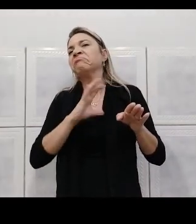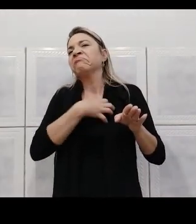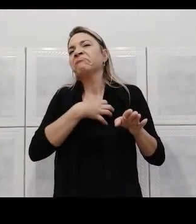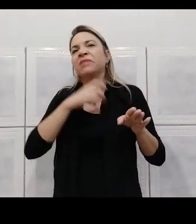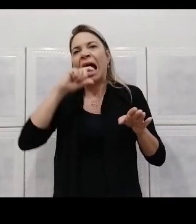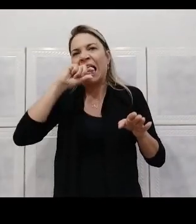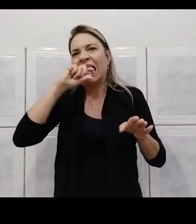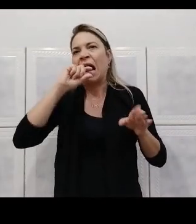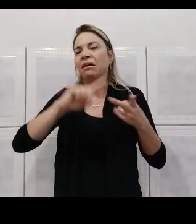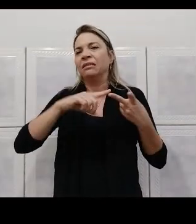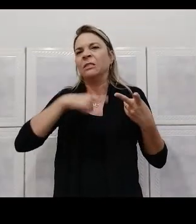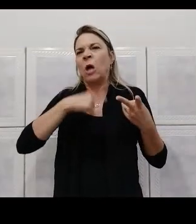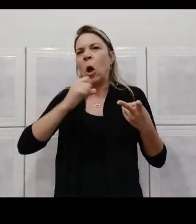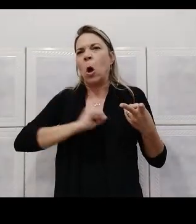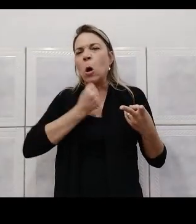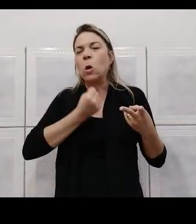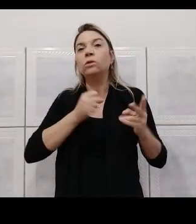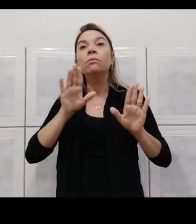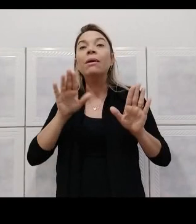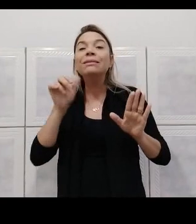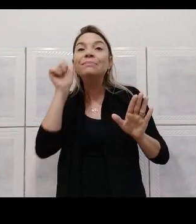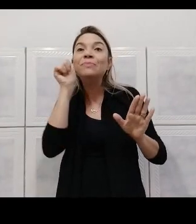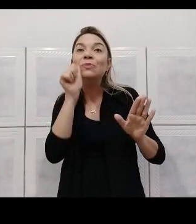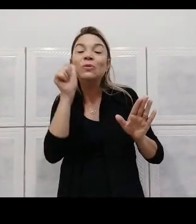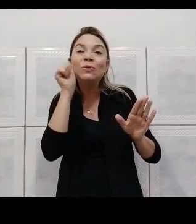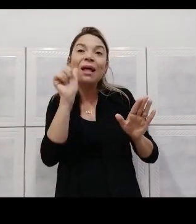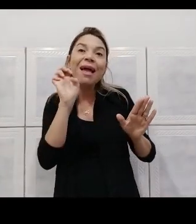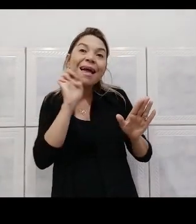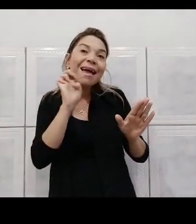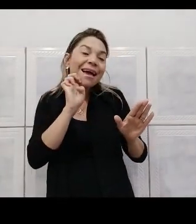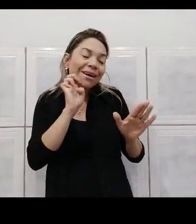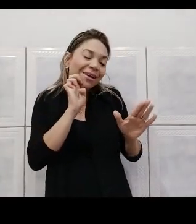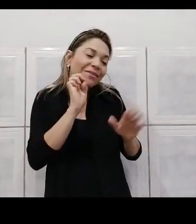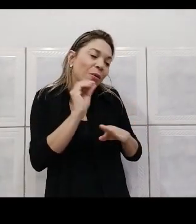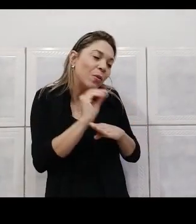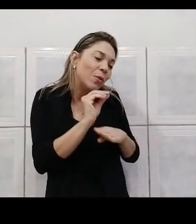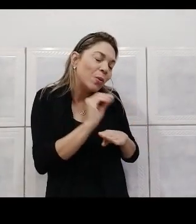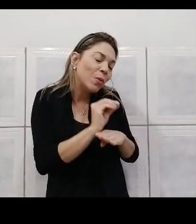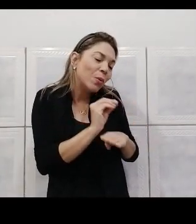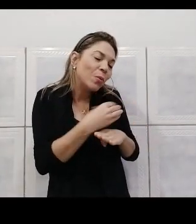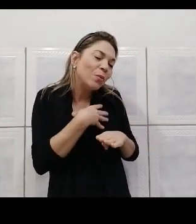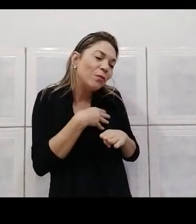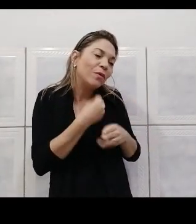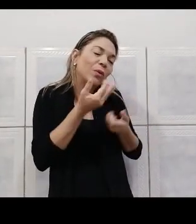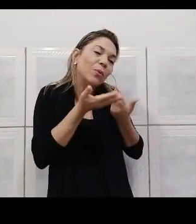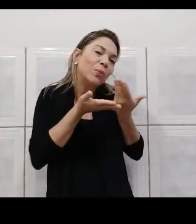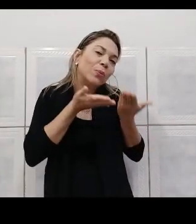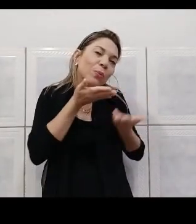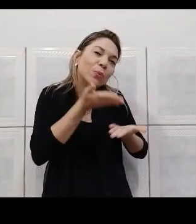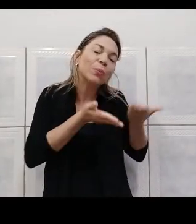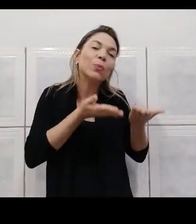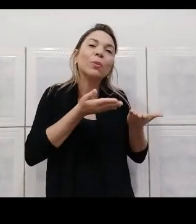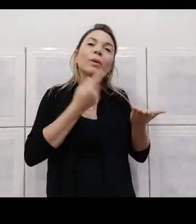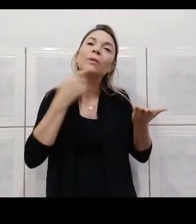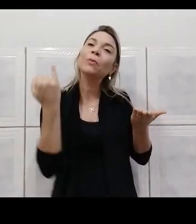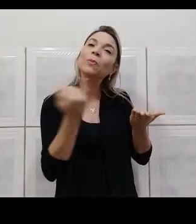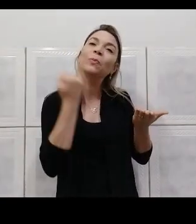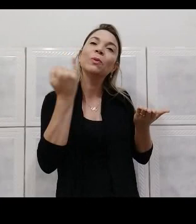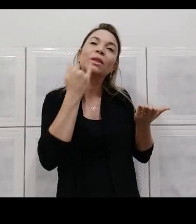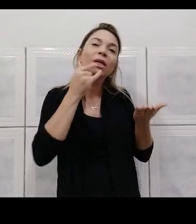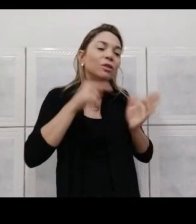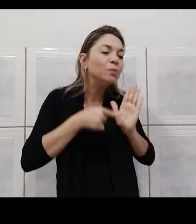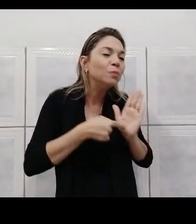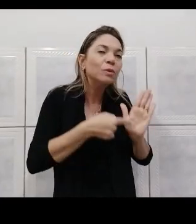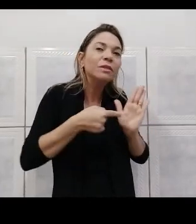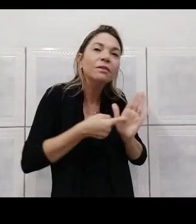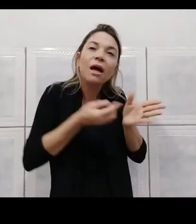Eva, como mãe amorosa, com temor a Deus, deveria influenciar os seus filhos. Assim como